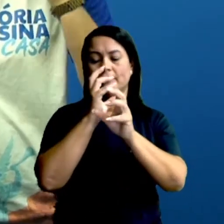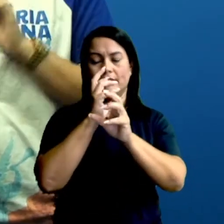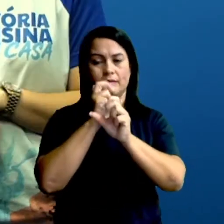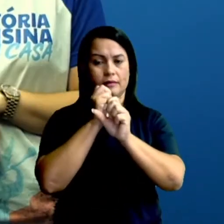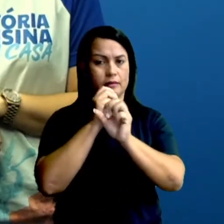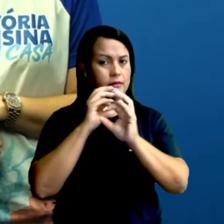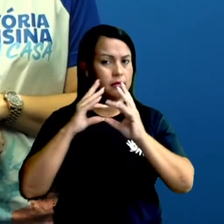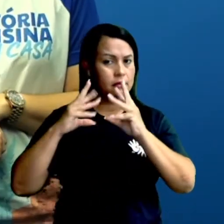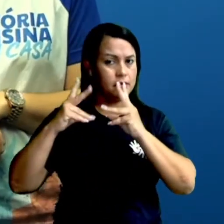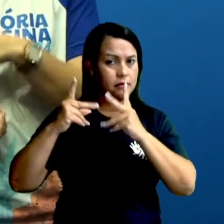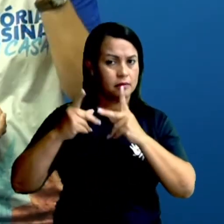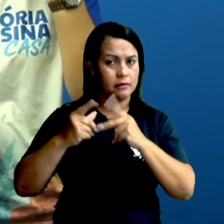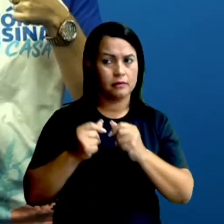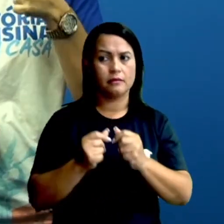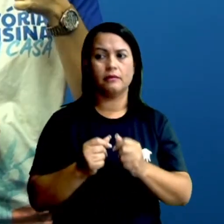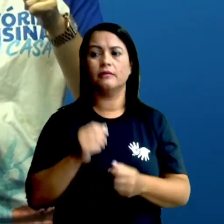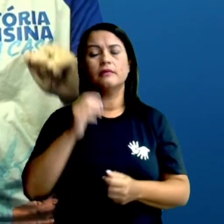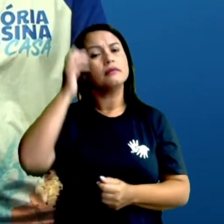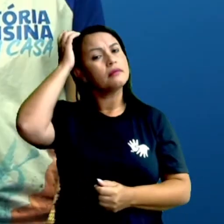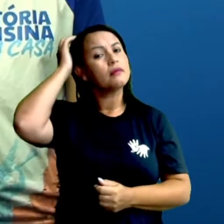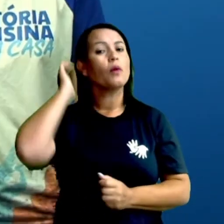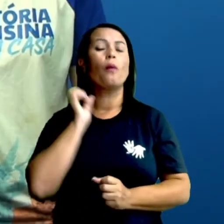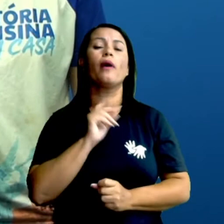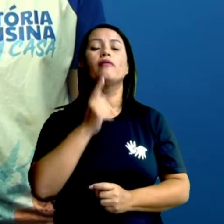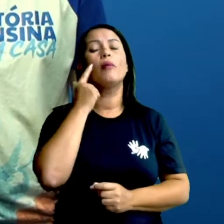de todos os lados.